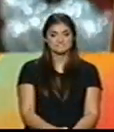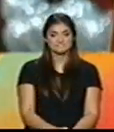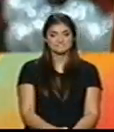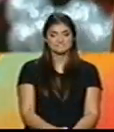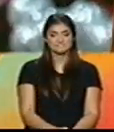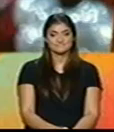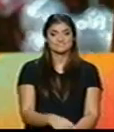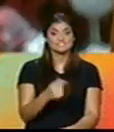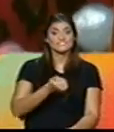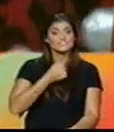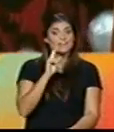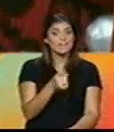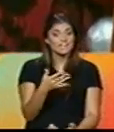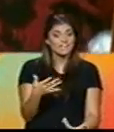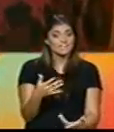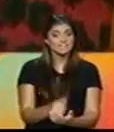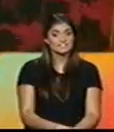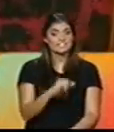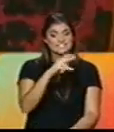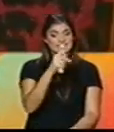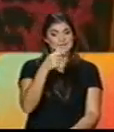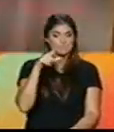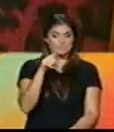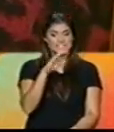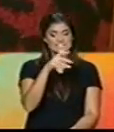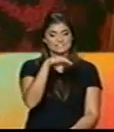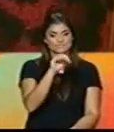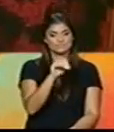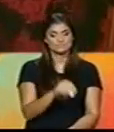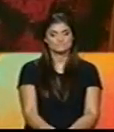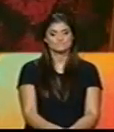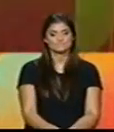a vencedora é... é... Isabel Santos!